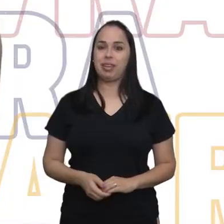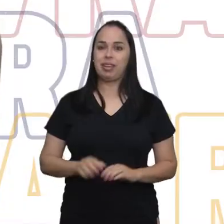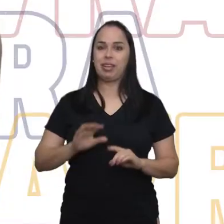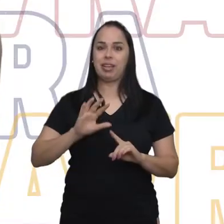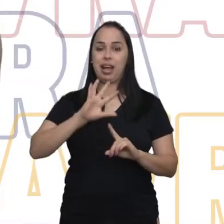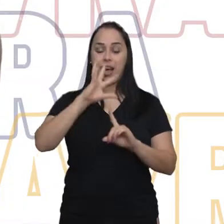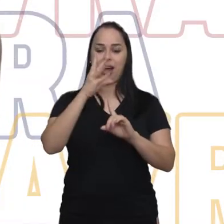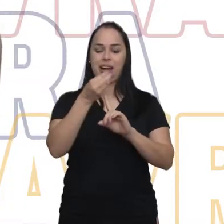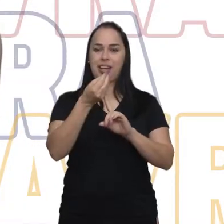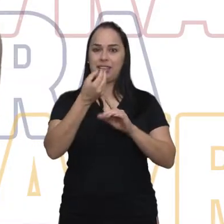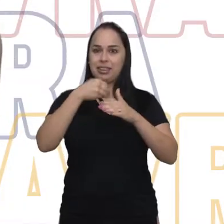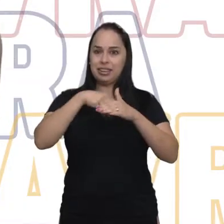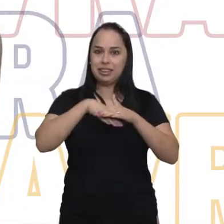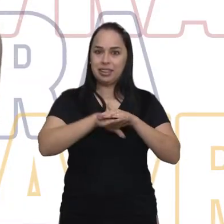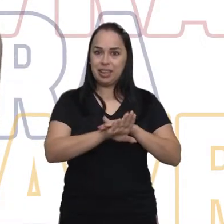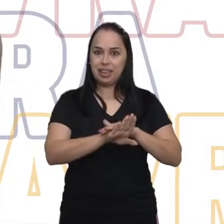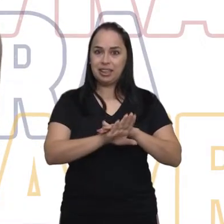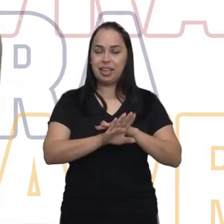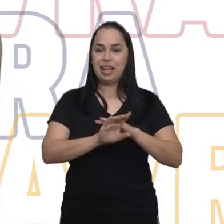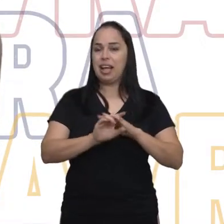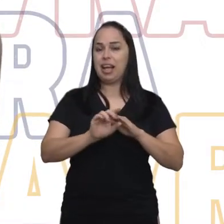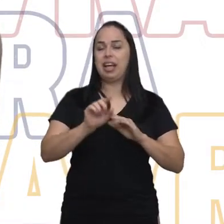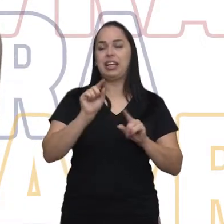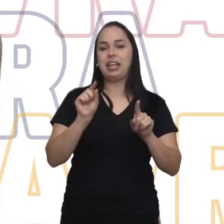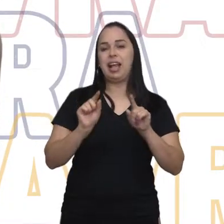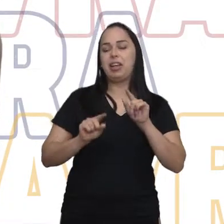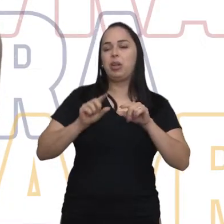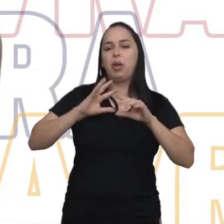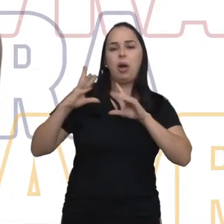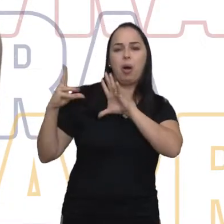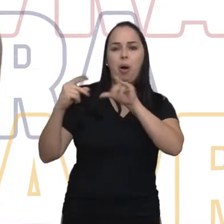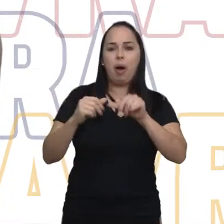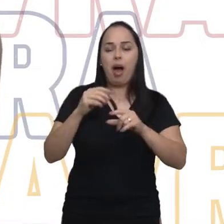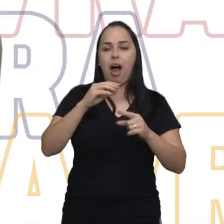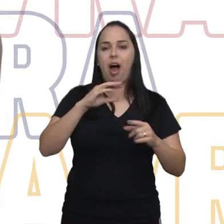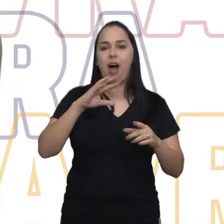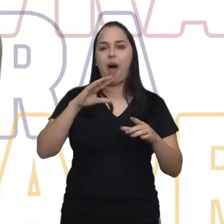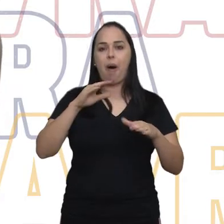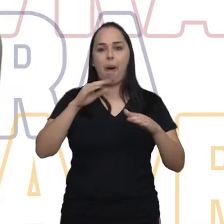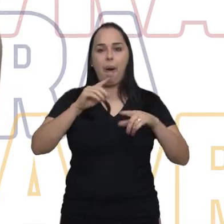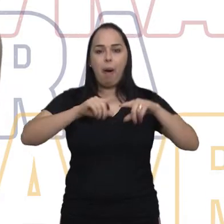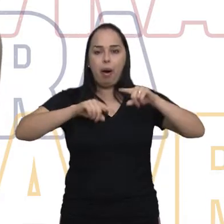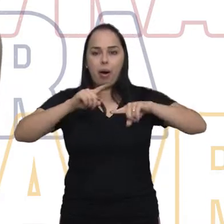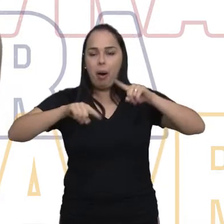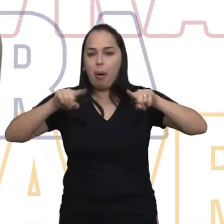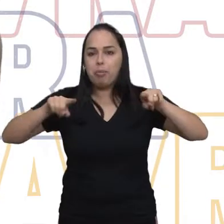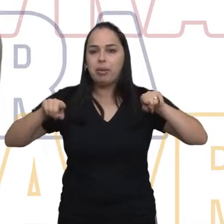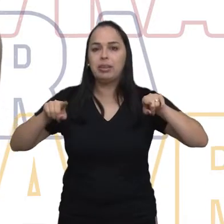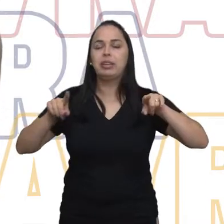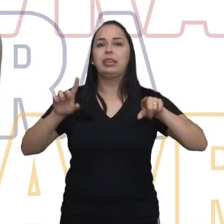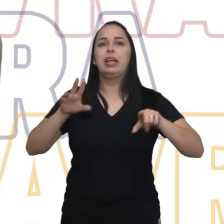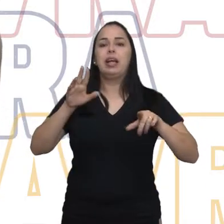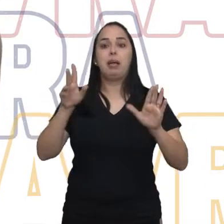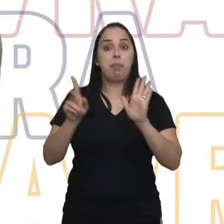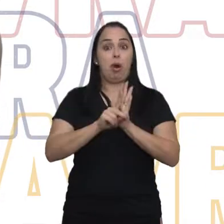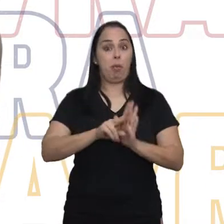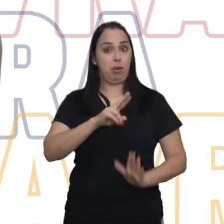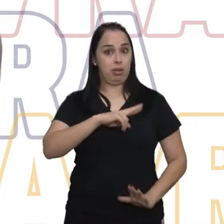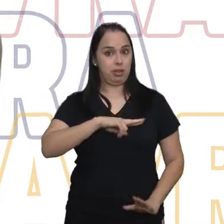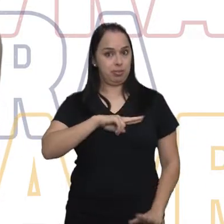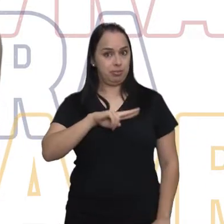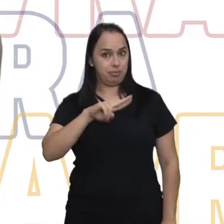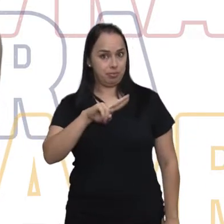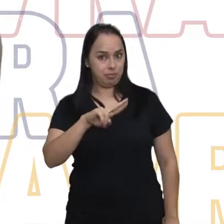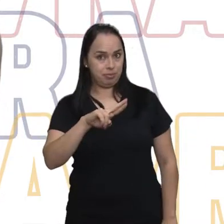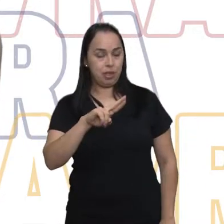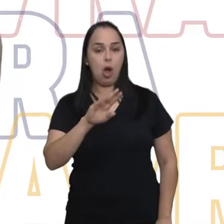A arte sacra é toda obra retratada por artistas, para que seja de cunho